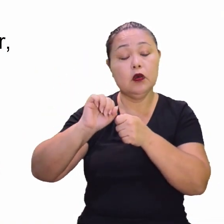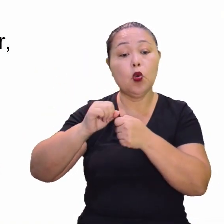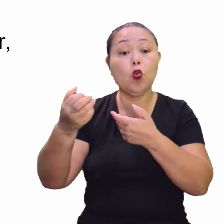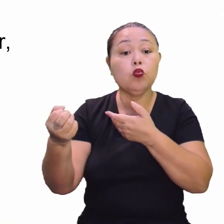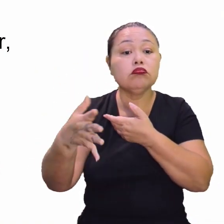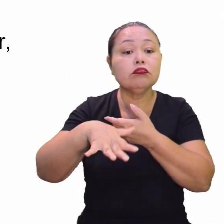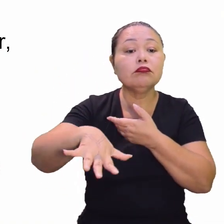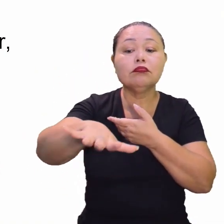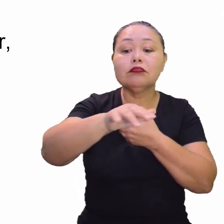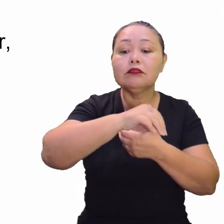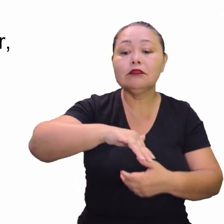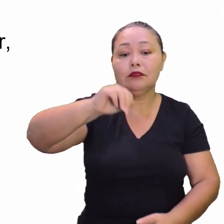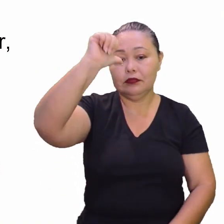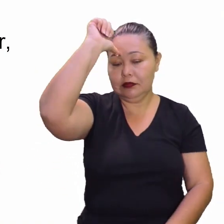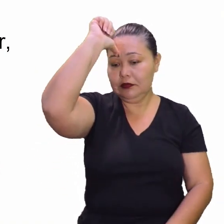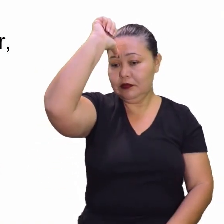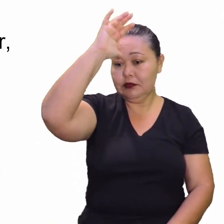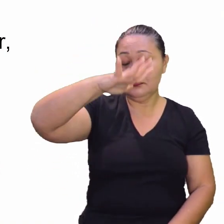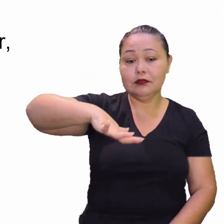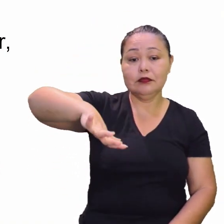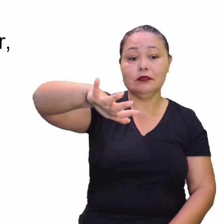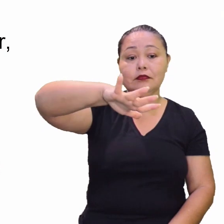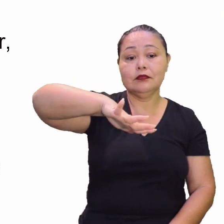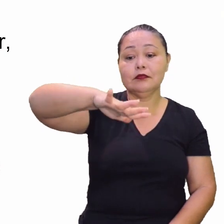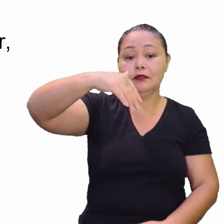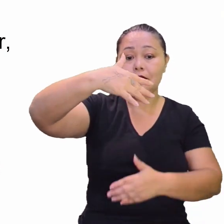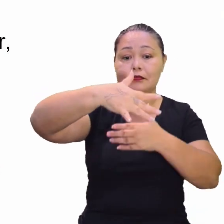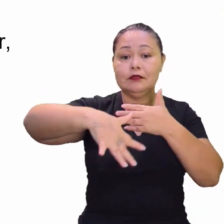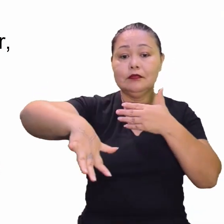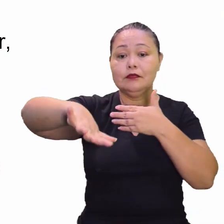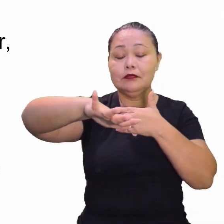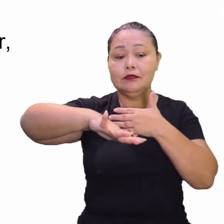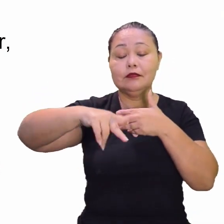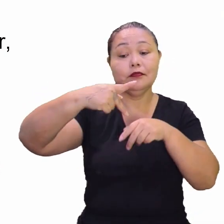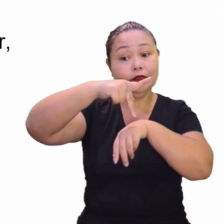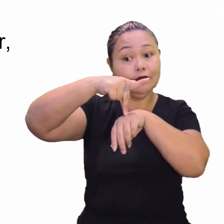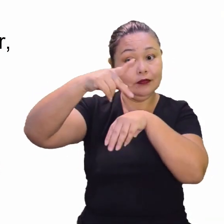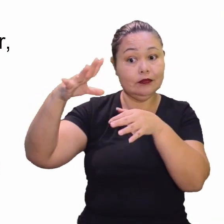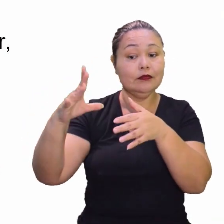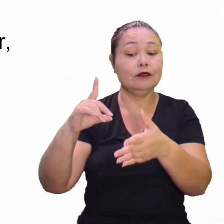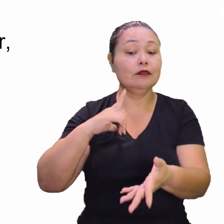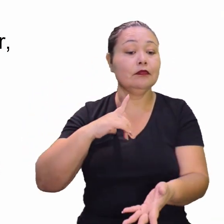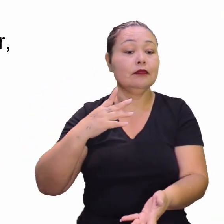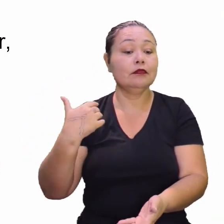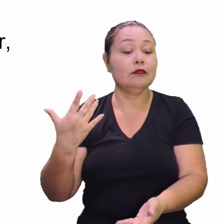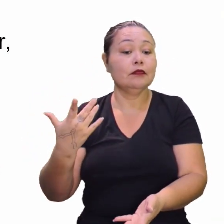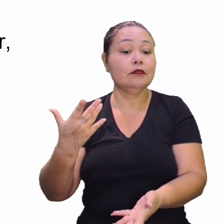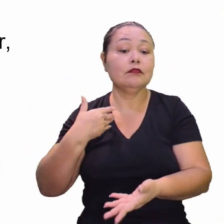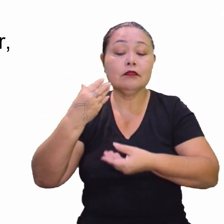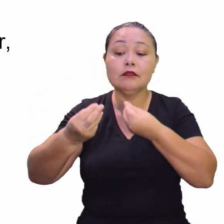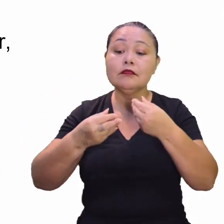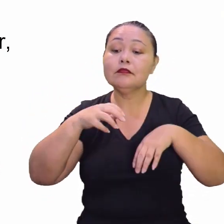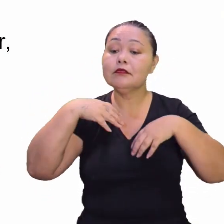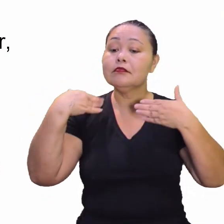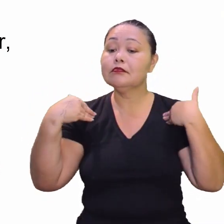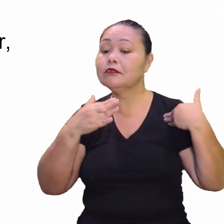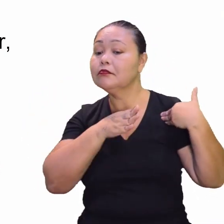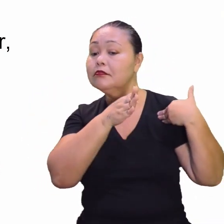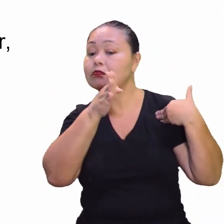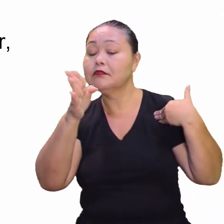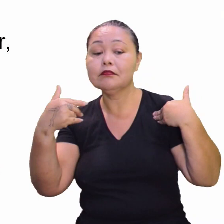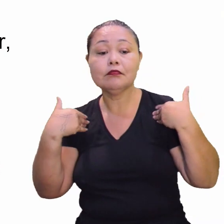Novos mercados, que seria essa região da Cordilheira dos Andes. Os países ali, né? Muito bem. Incremento do